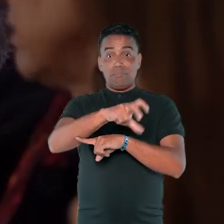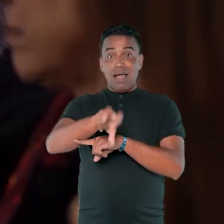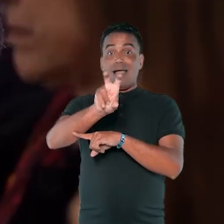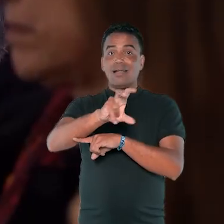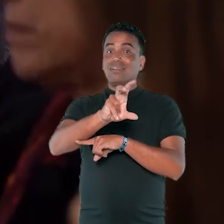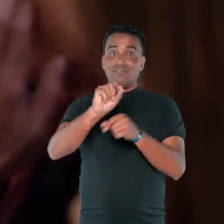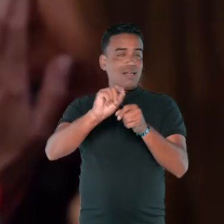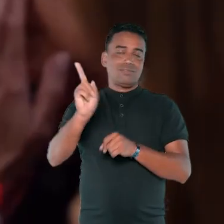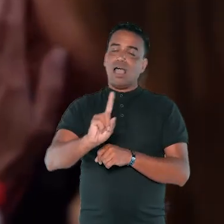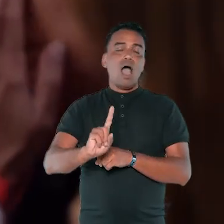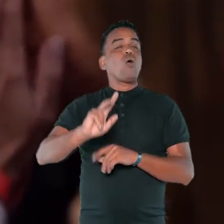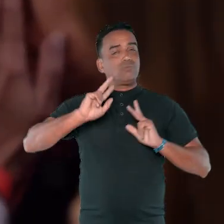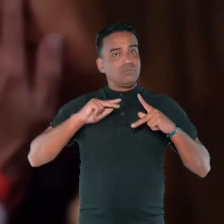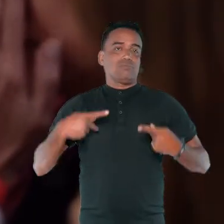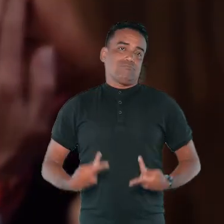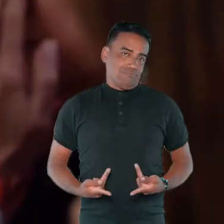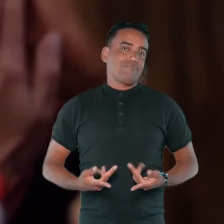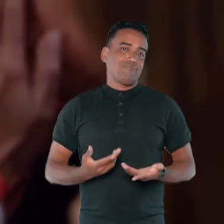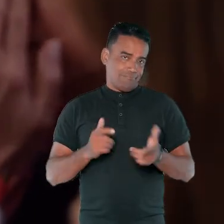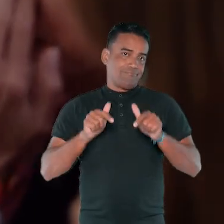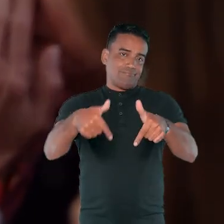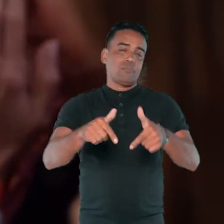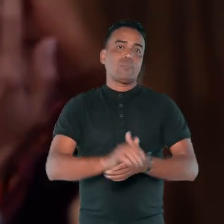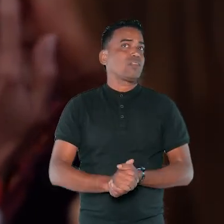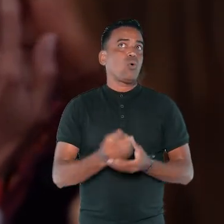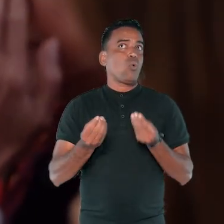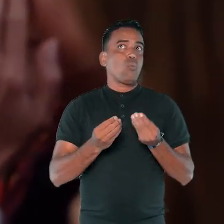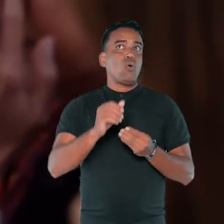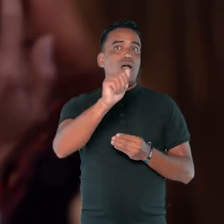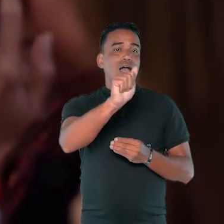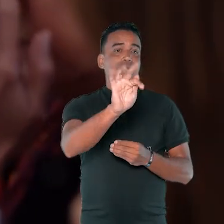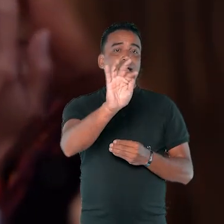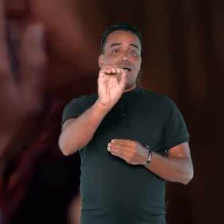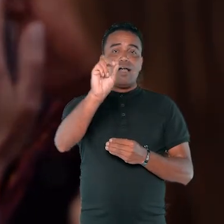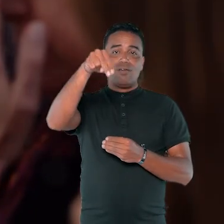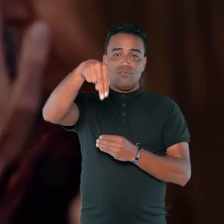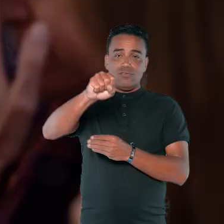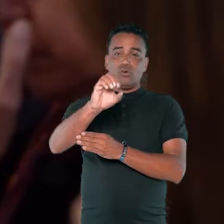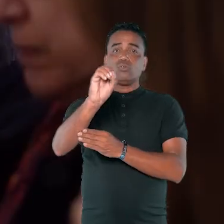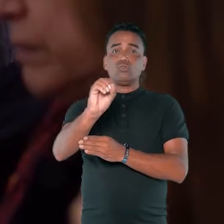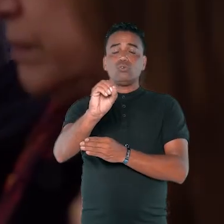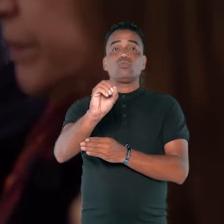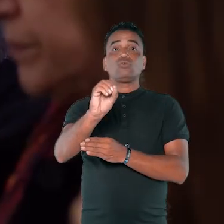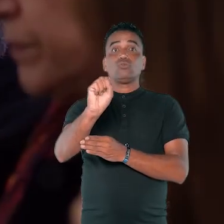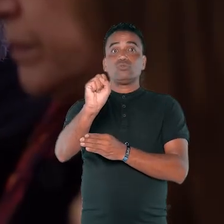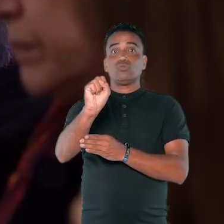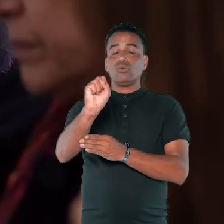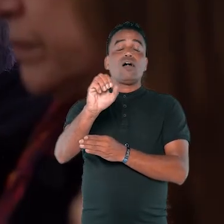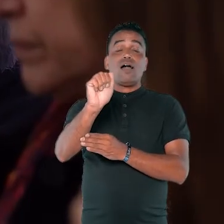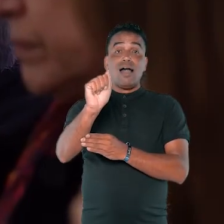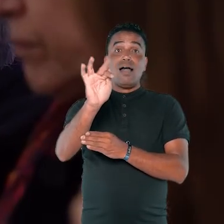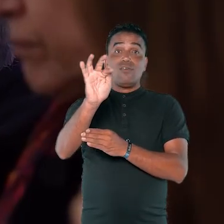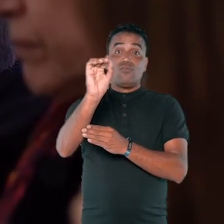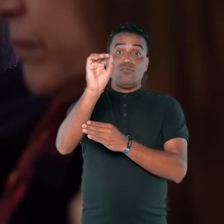seres humanos, né? Claro. Então, como que o Afonso interpretaria, né, esse desafio agora, atual,